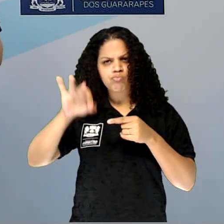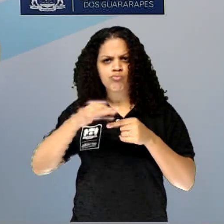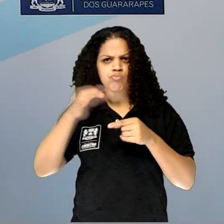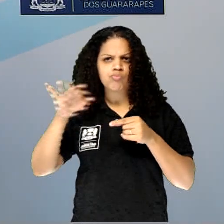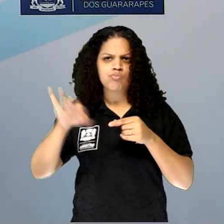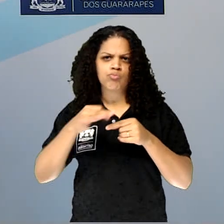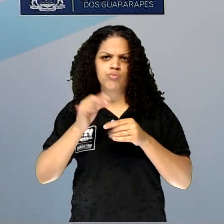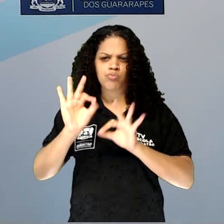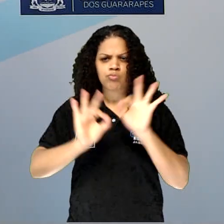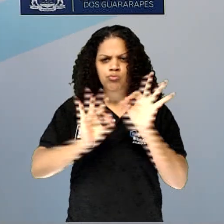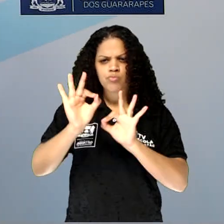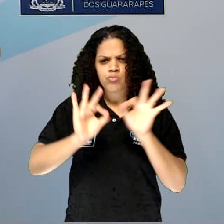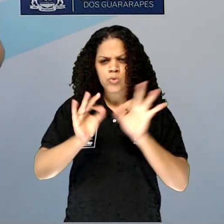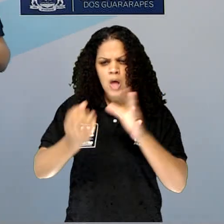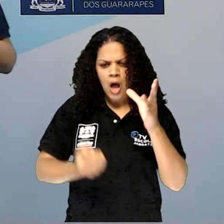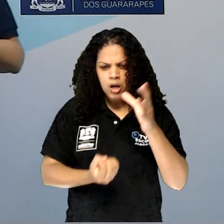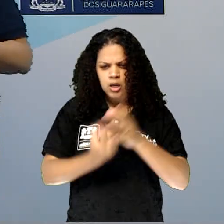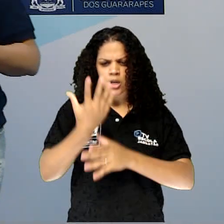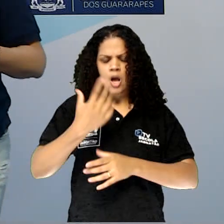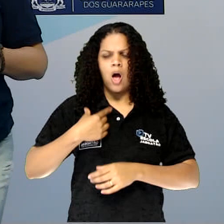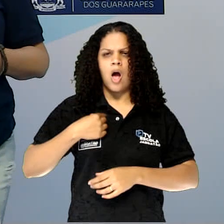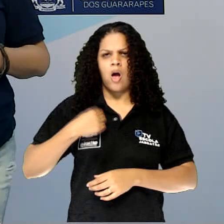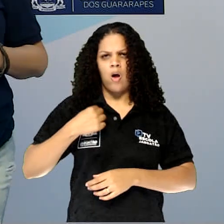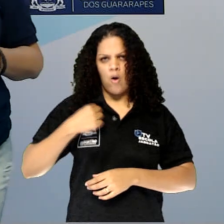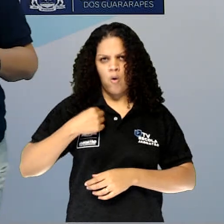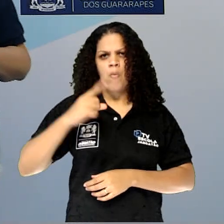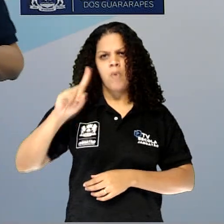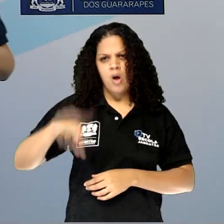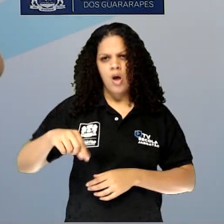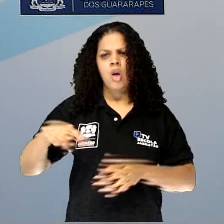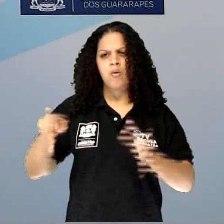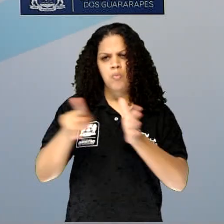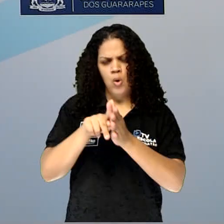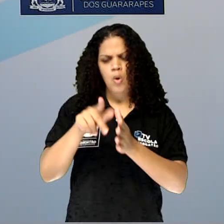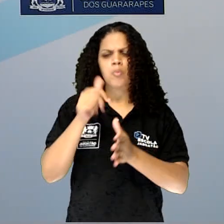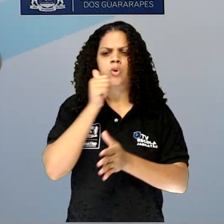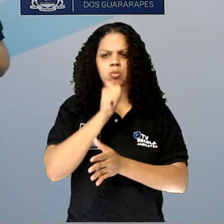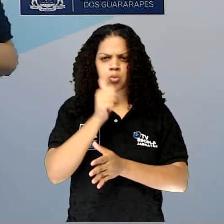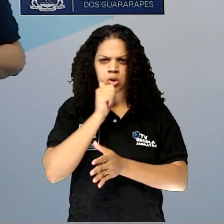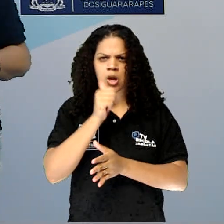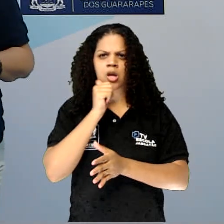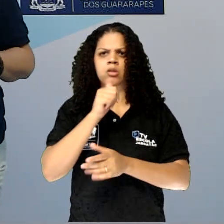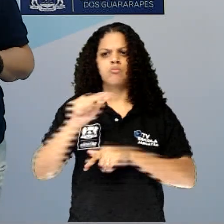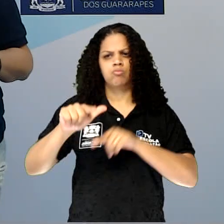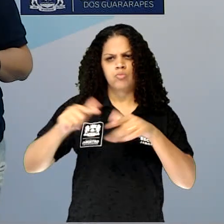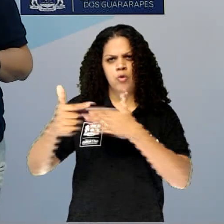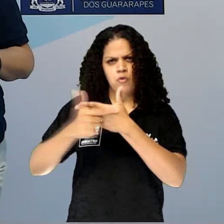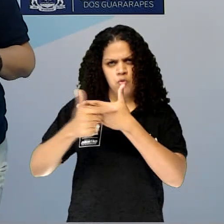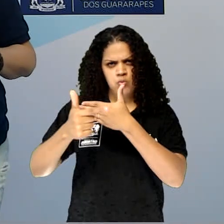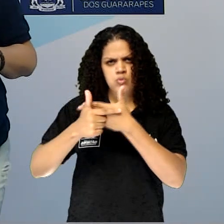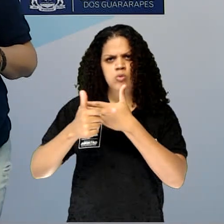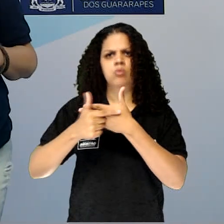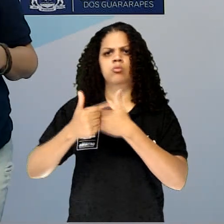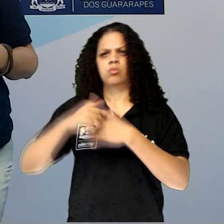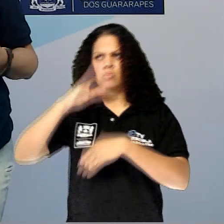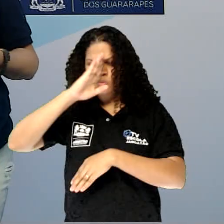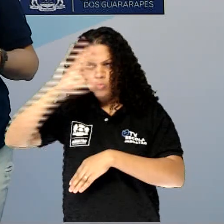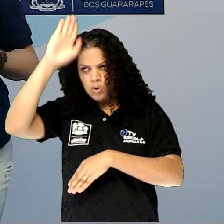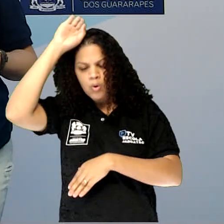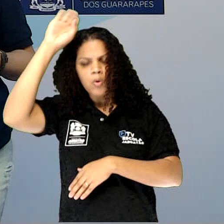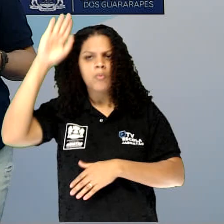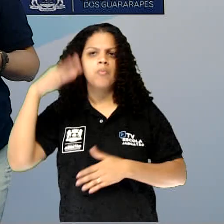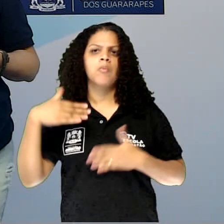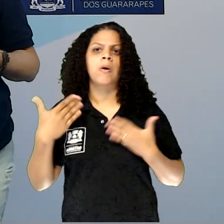a roupa. Era um ofício feminino das mulheres romanas.